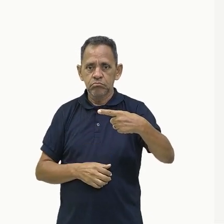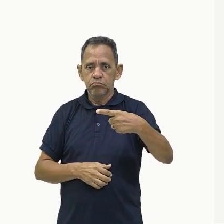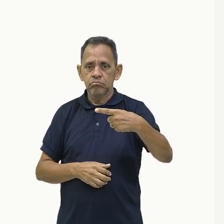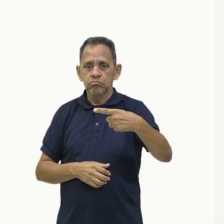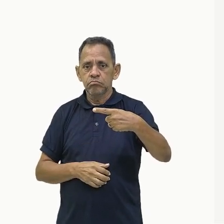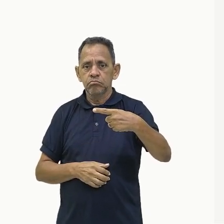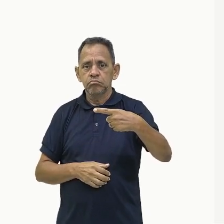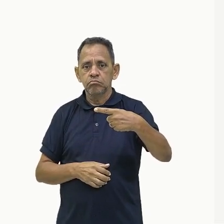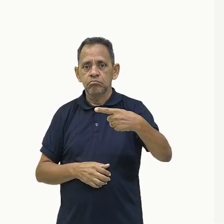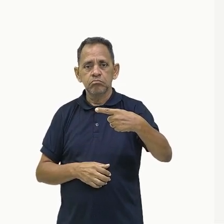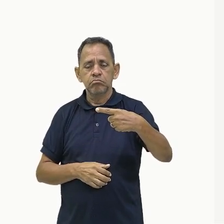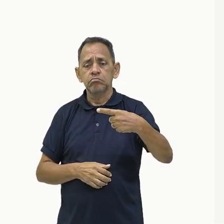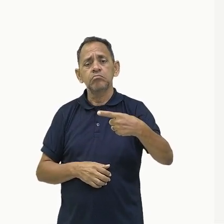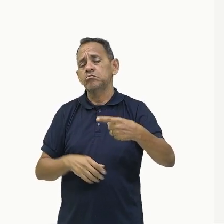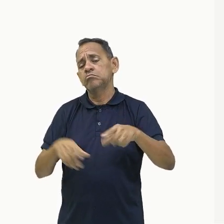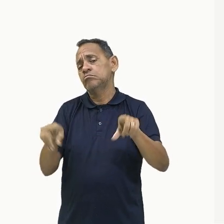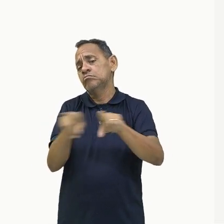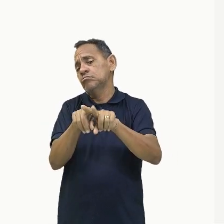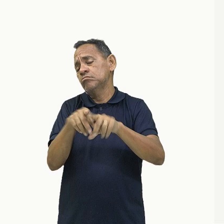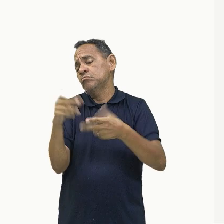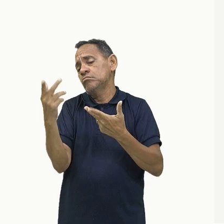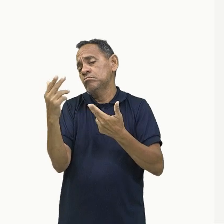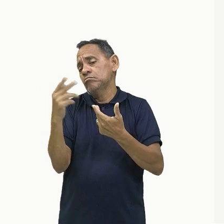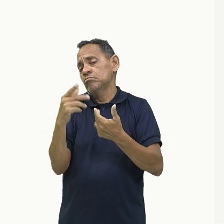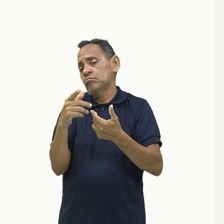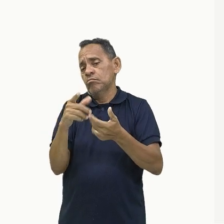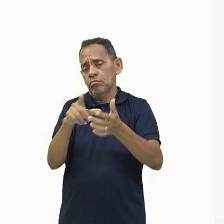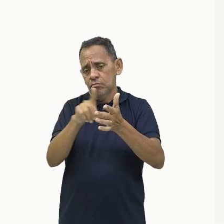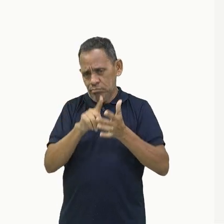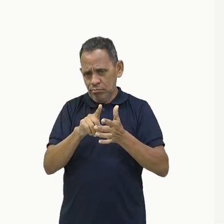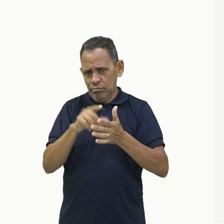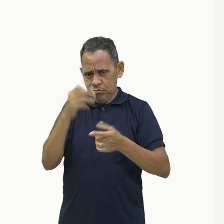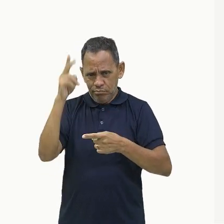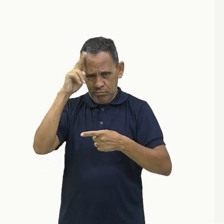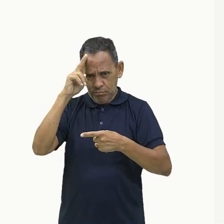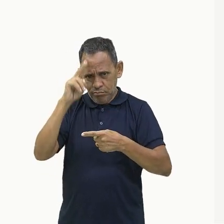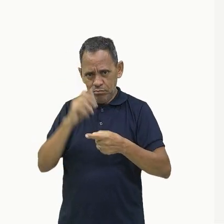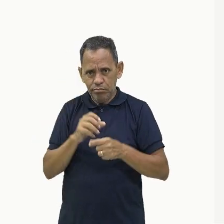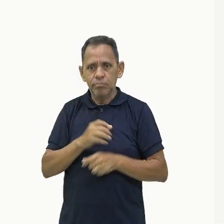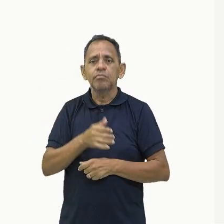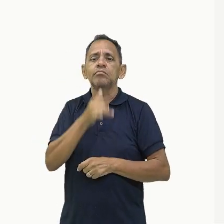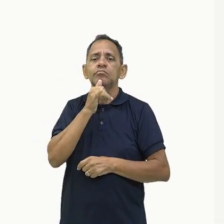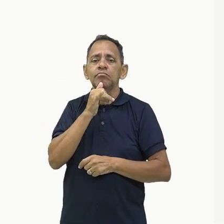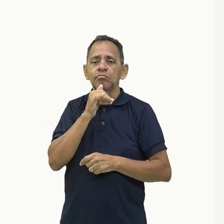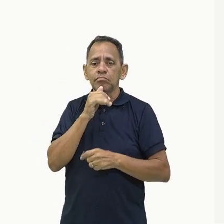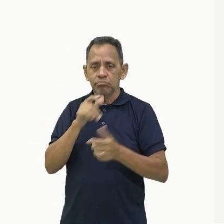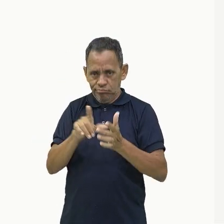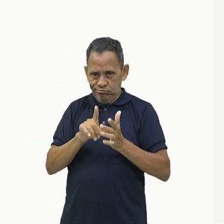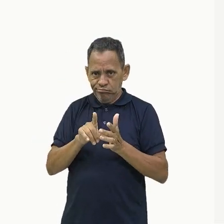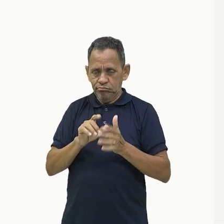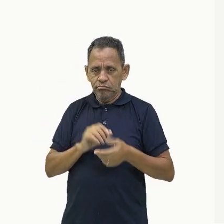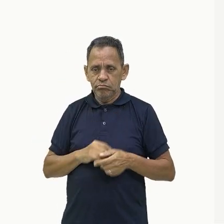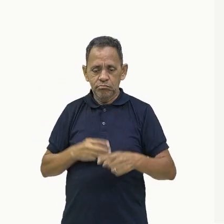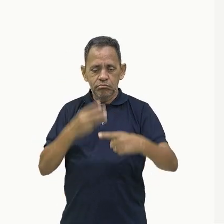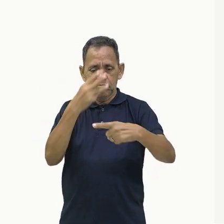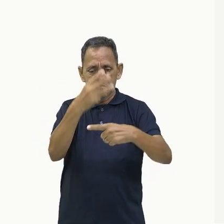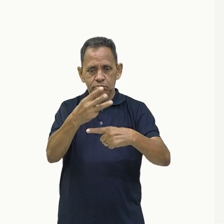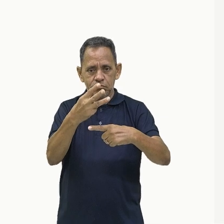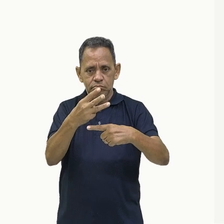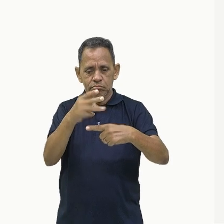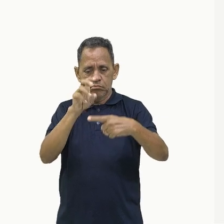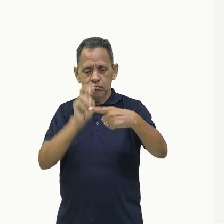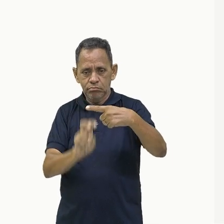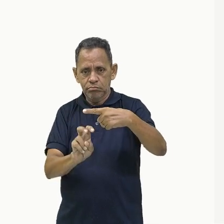aí, gente, mesmo esqueminha, ó, simplifica os zeros. O que sobra? 3